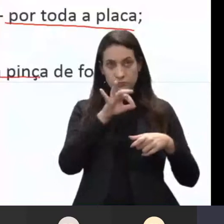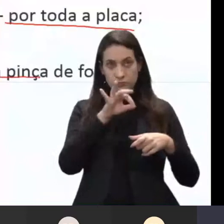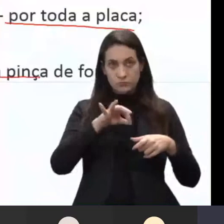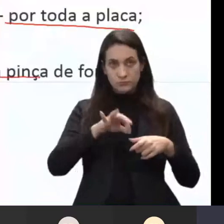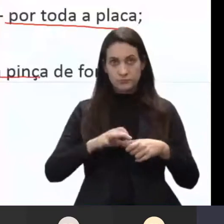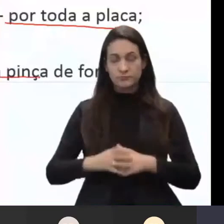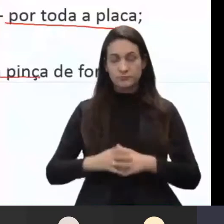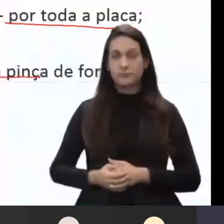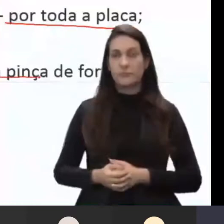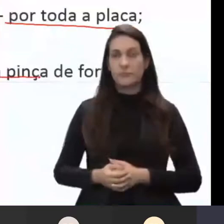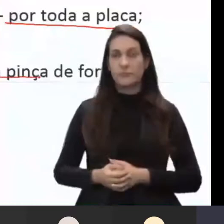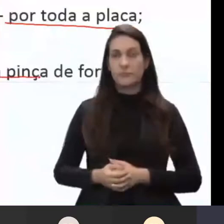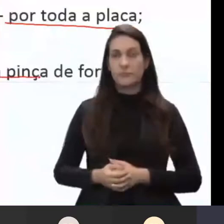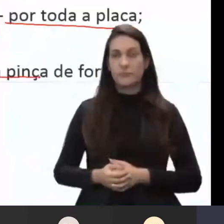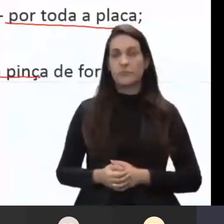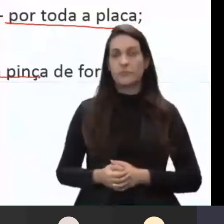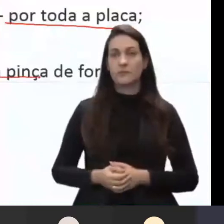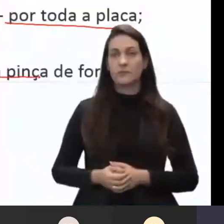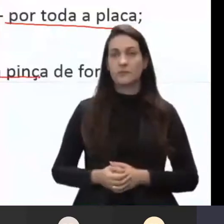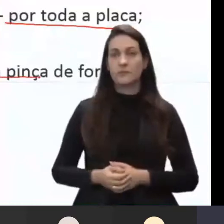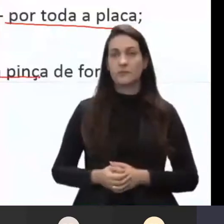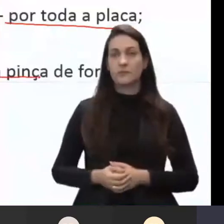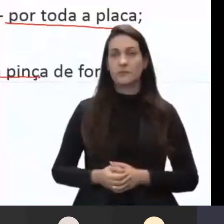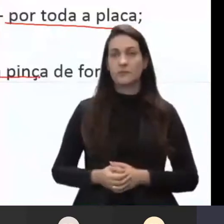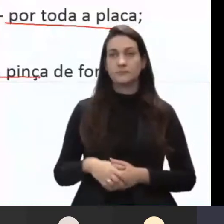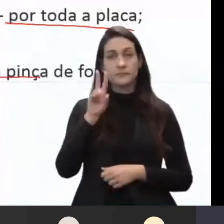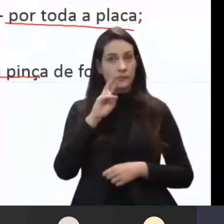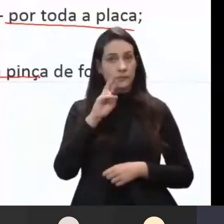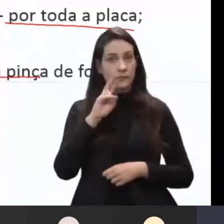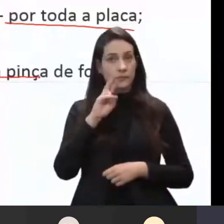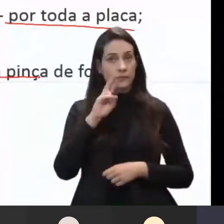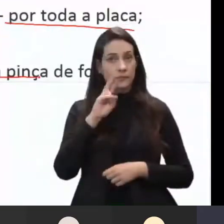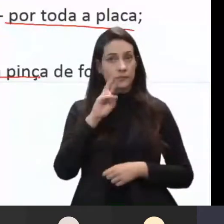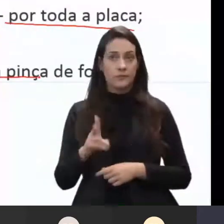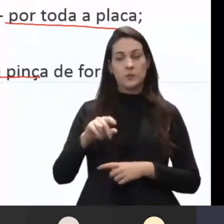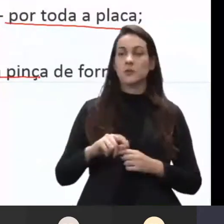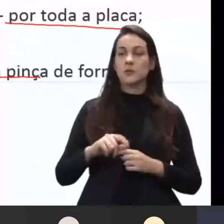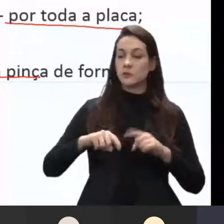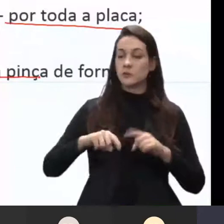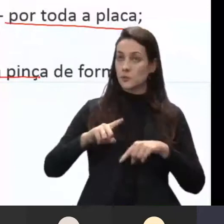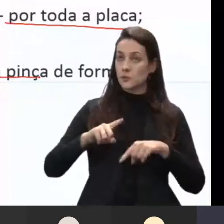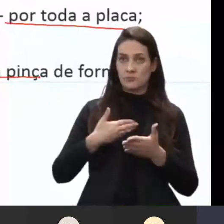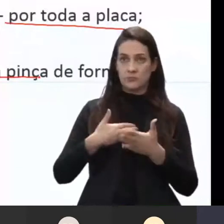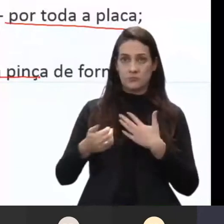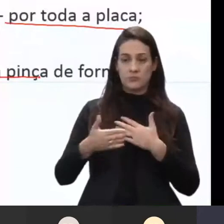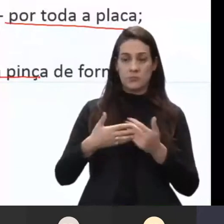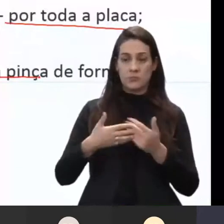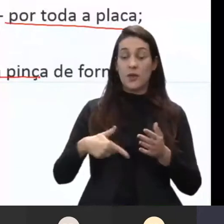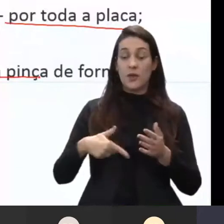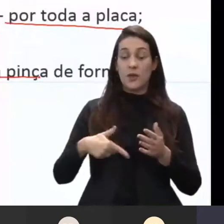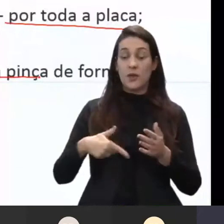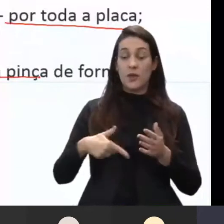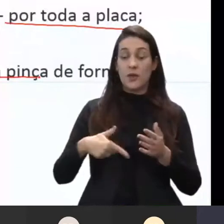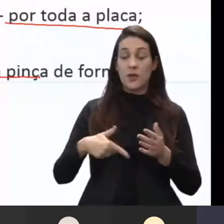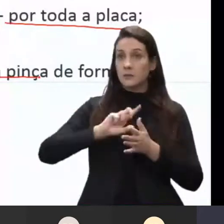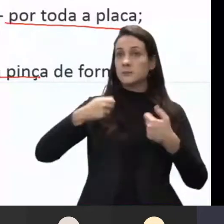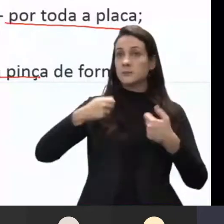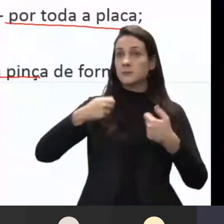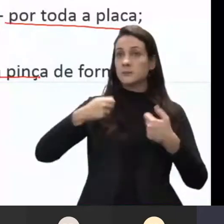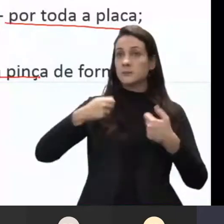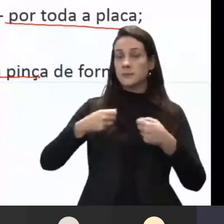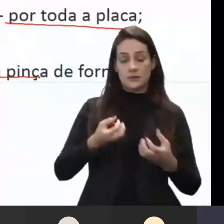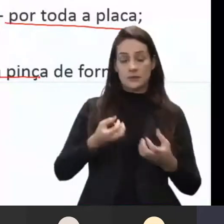pinça. Lembrando sempre que quando você utiliza qualquer instrumento na microbiologia, você flamba antes e após o uso.